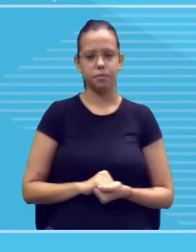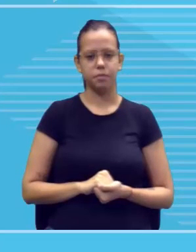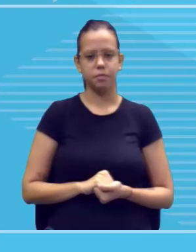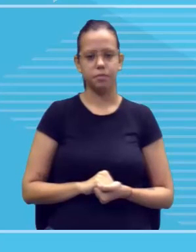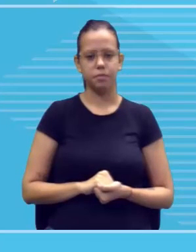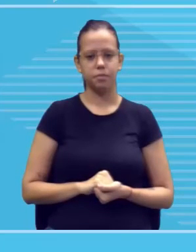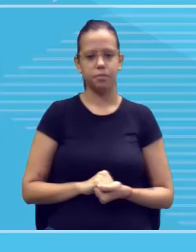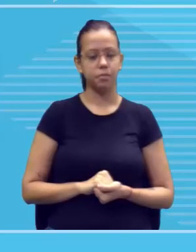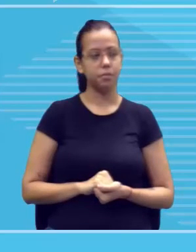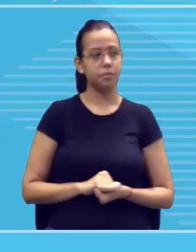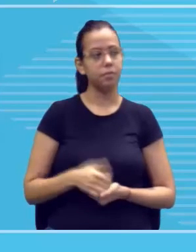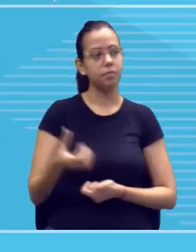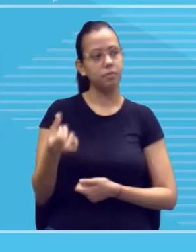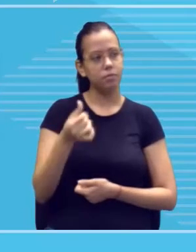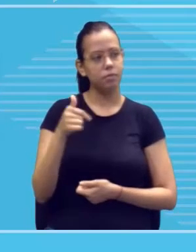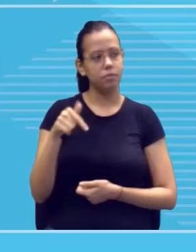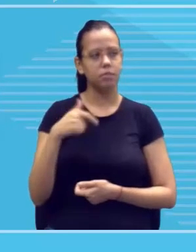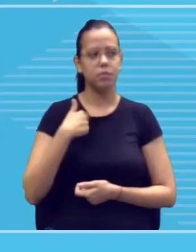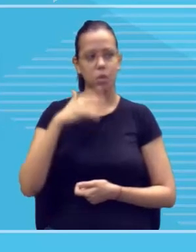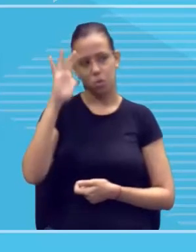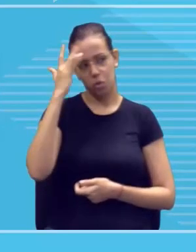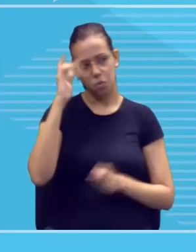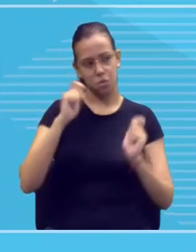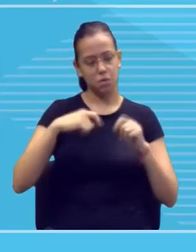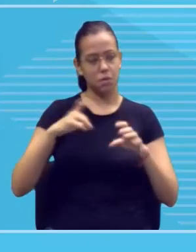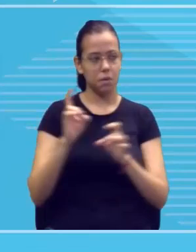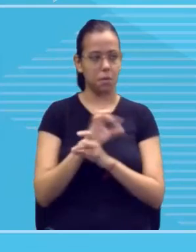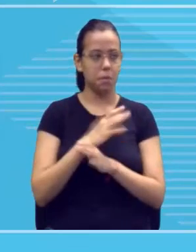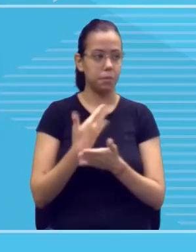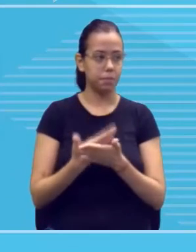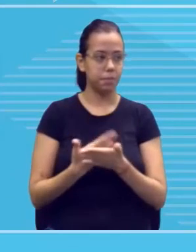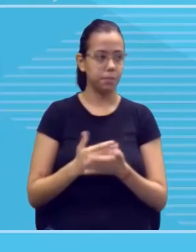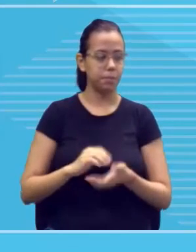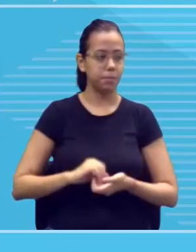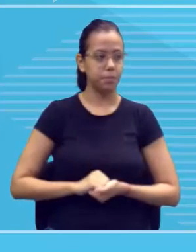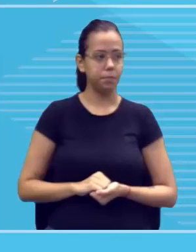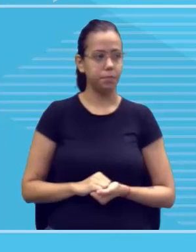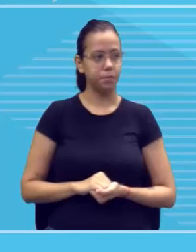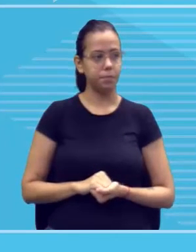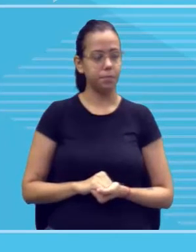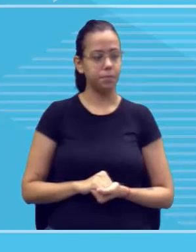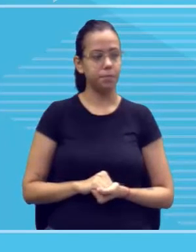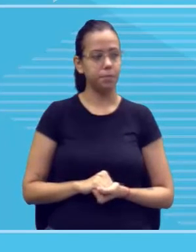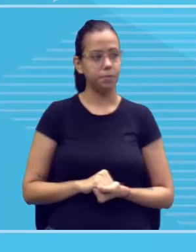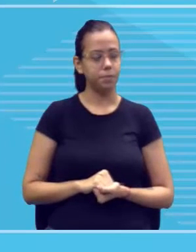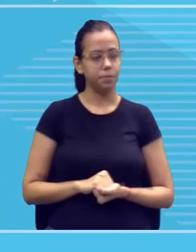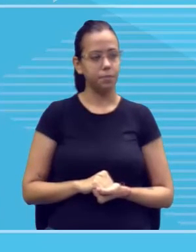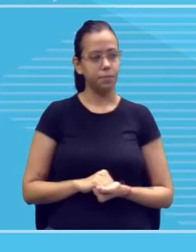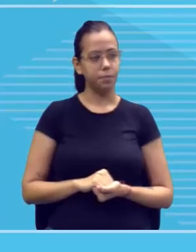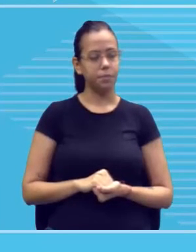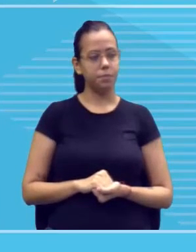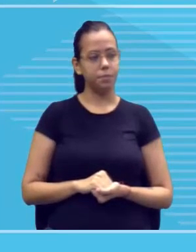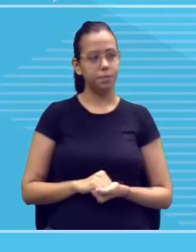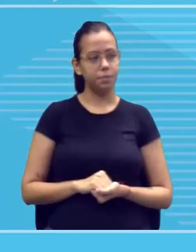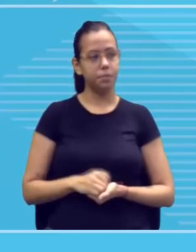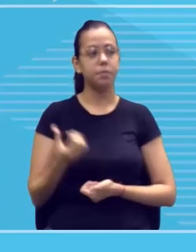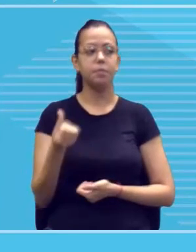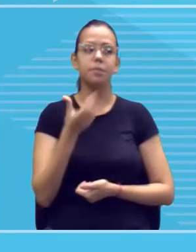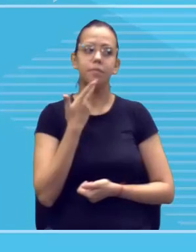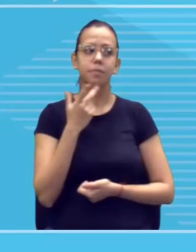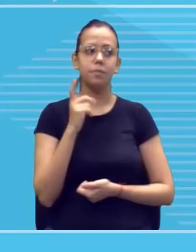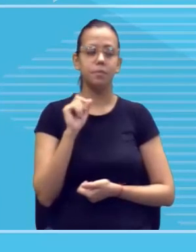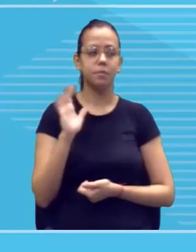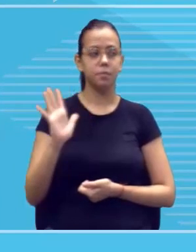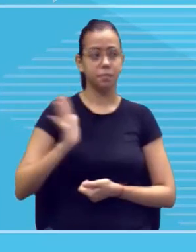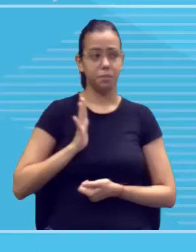Eu acredito que a gente já consegue finalizar o dá uma olhadinha a número 6 diz assim ó